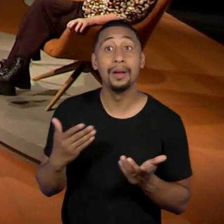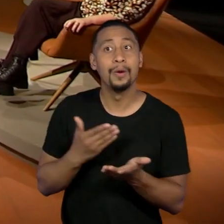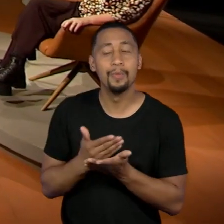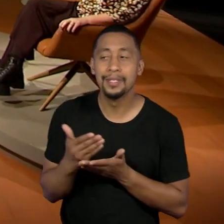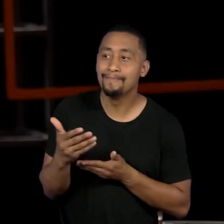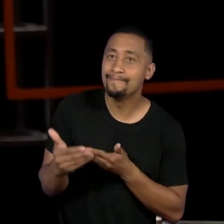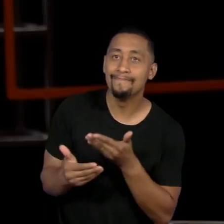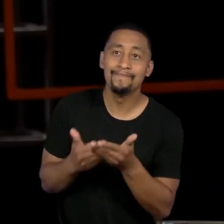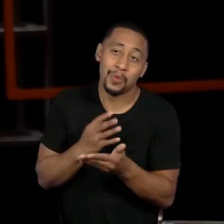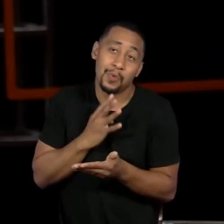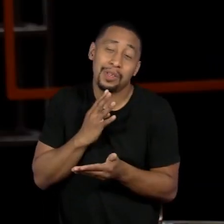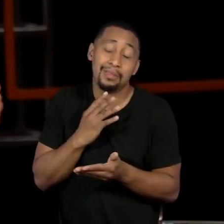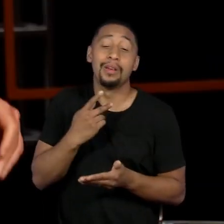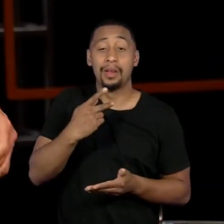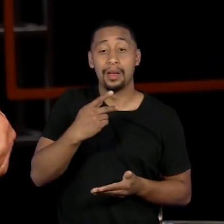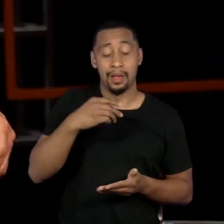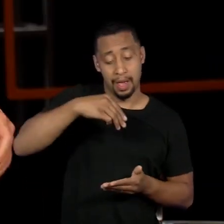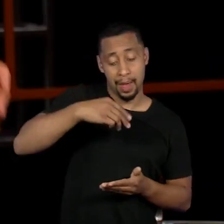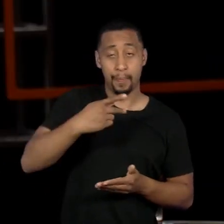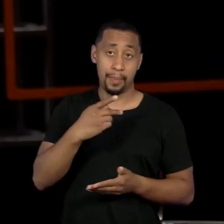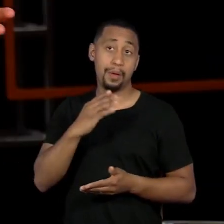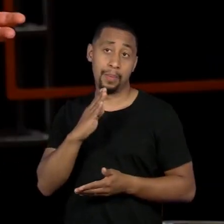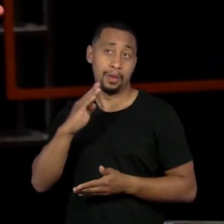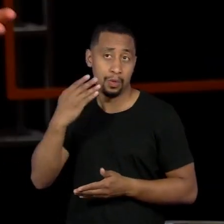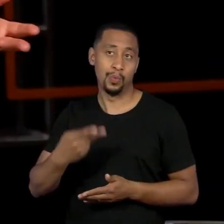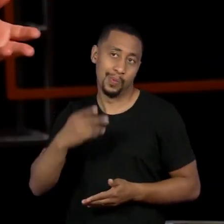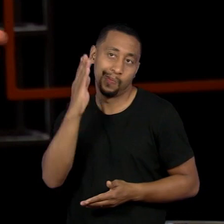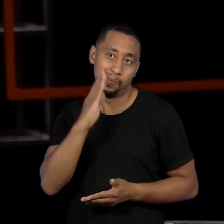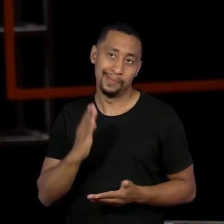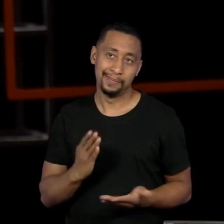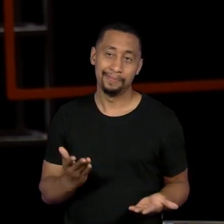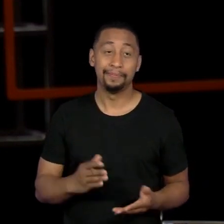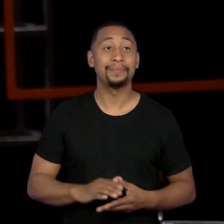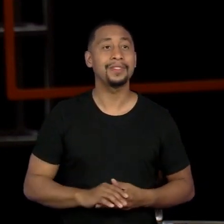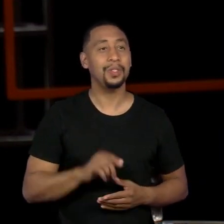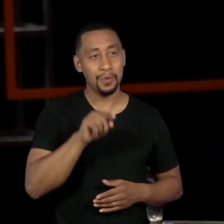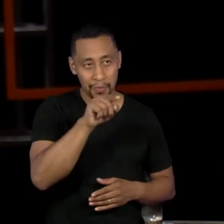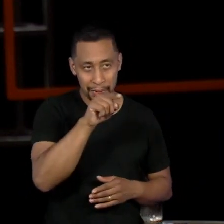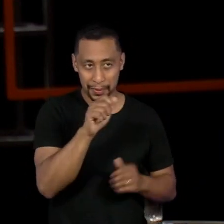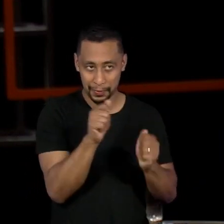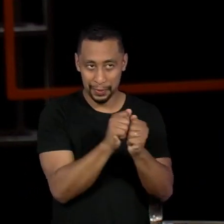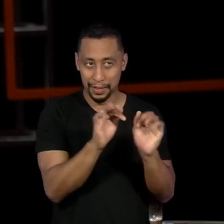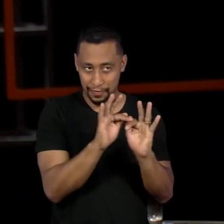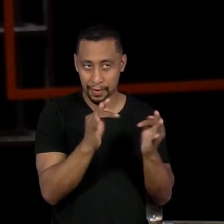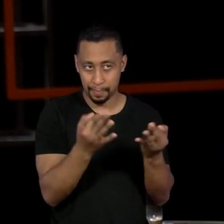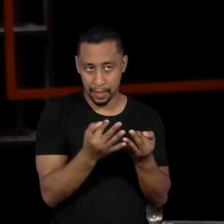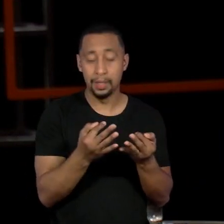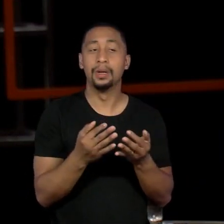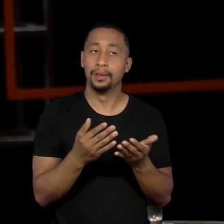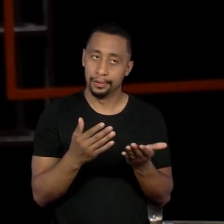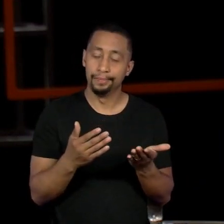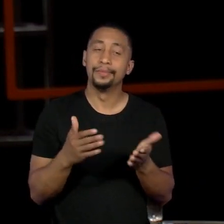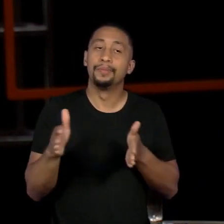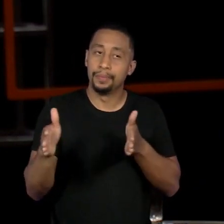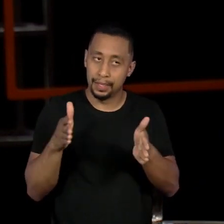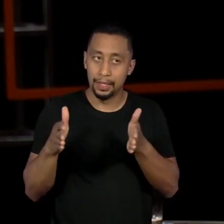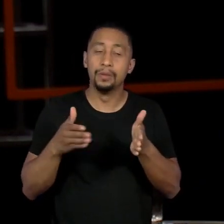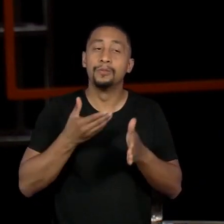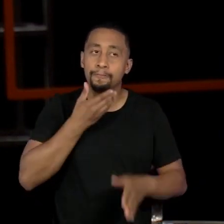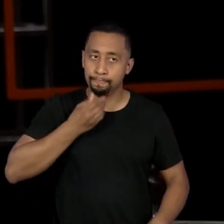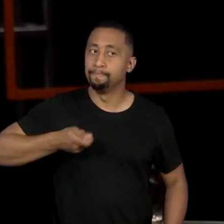Agora, você e sua família, você durante a infância e adolescência, viveram sob a ditadura de Antônio Salazar, que